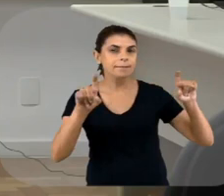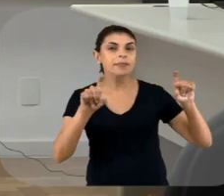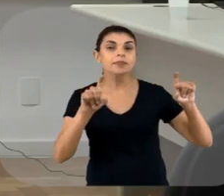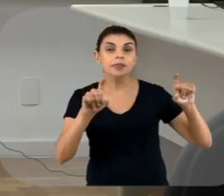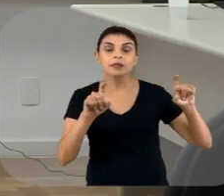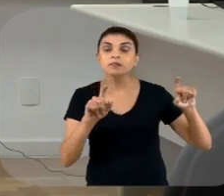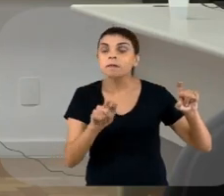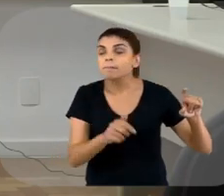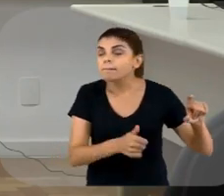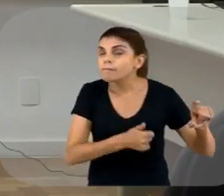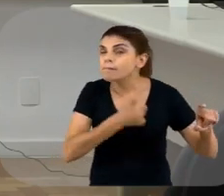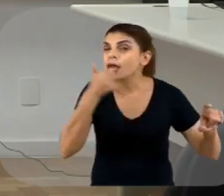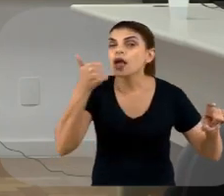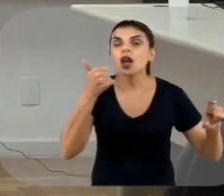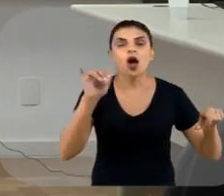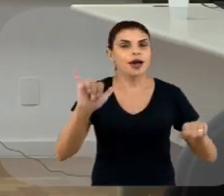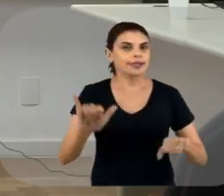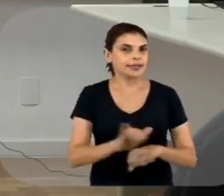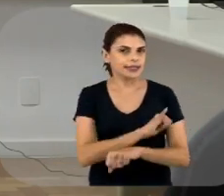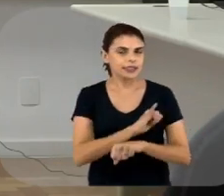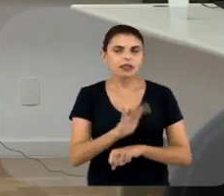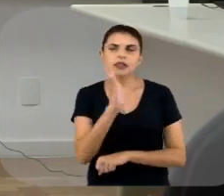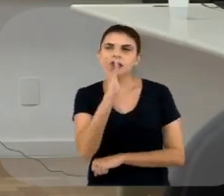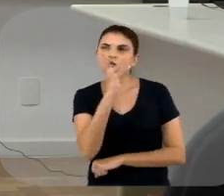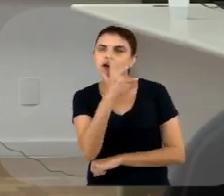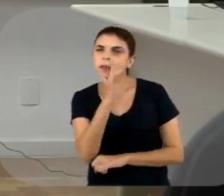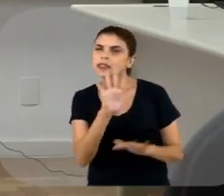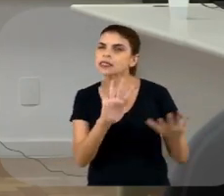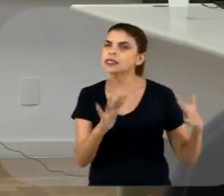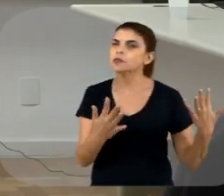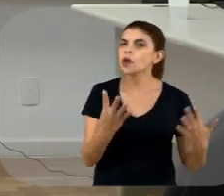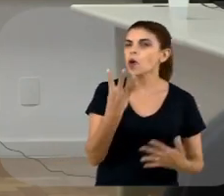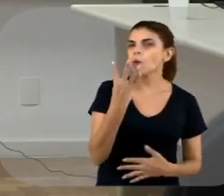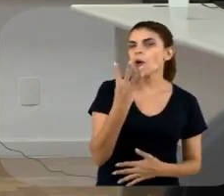melhor das hipóteses, ela demora aí